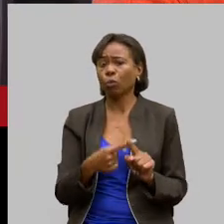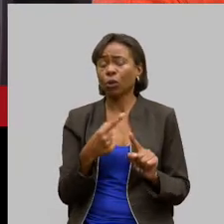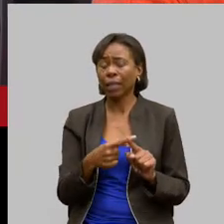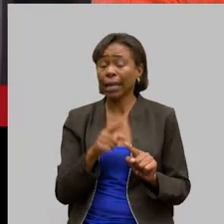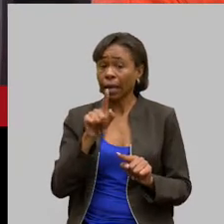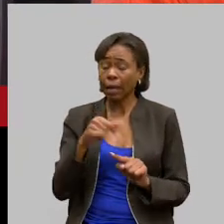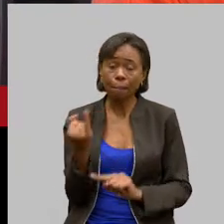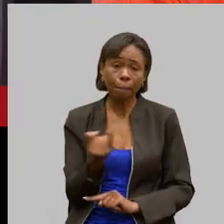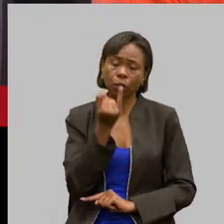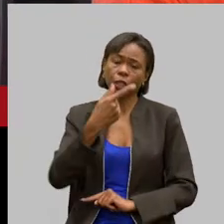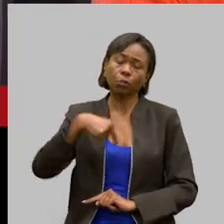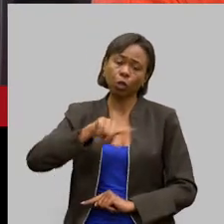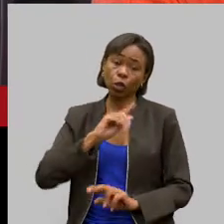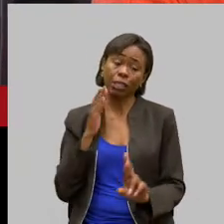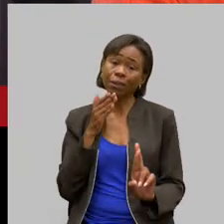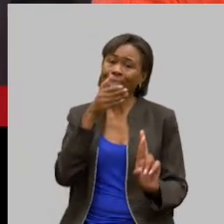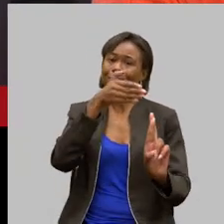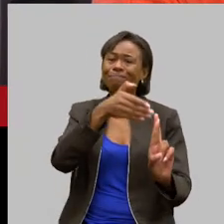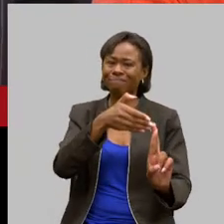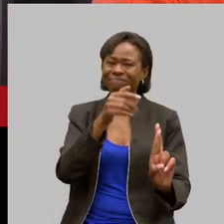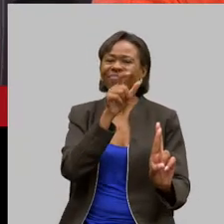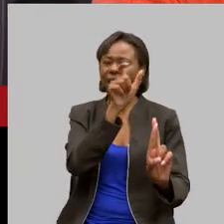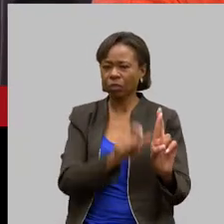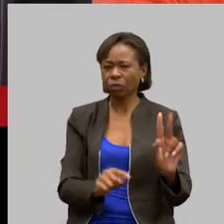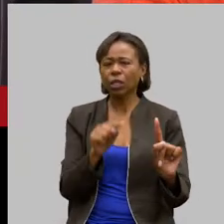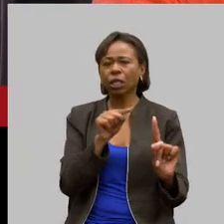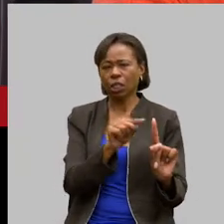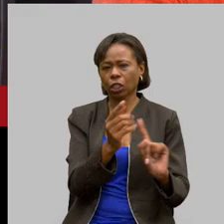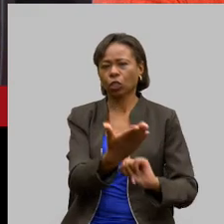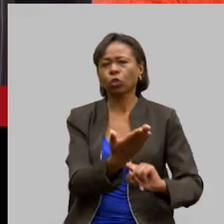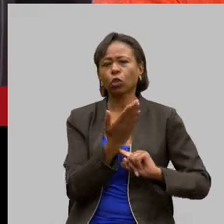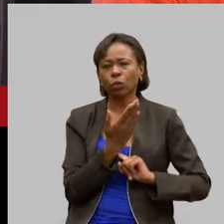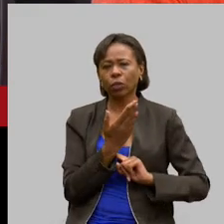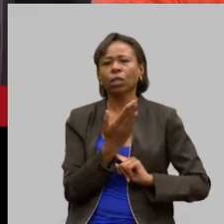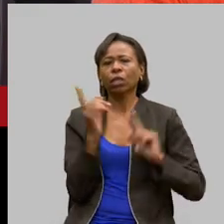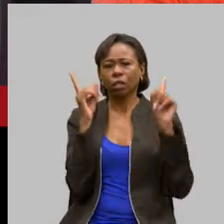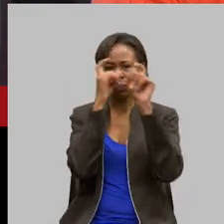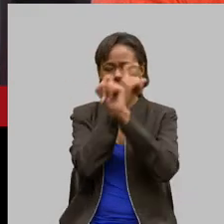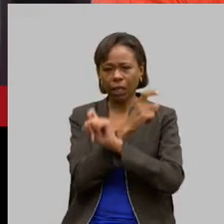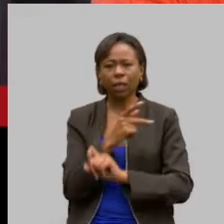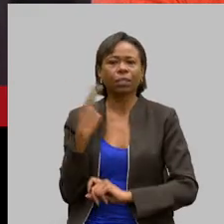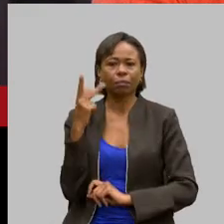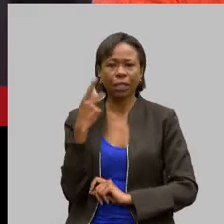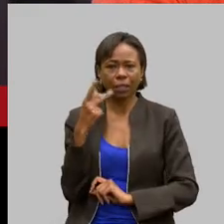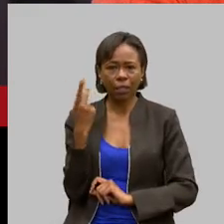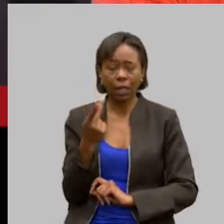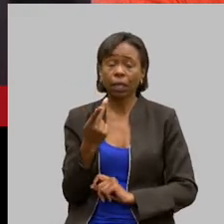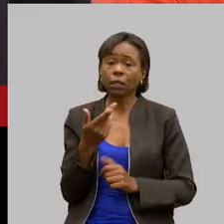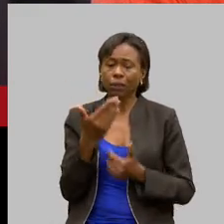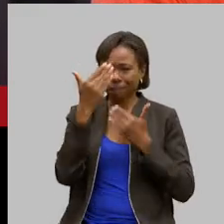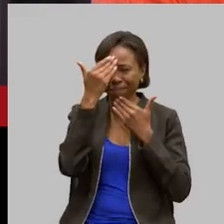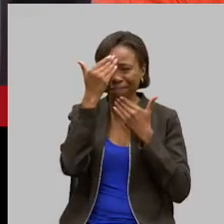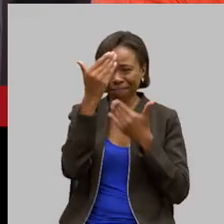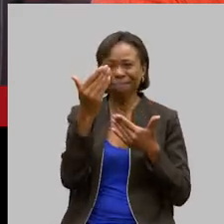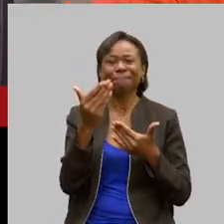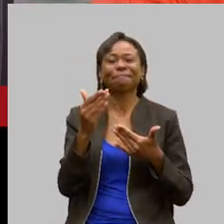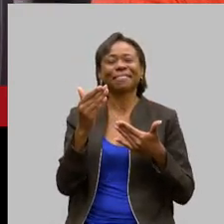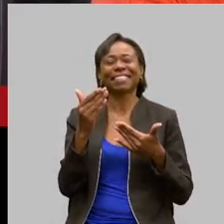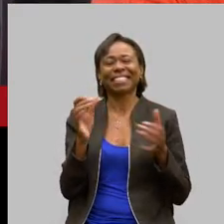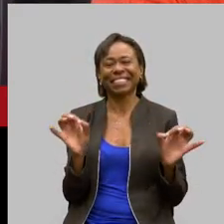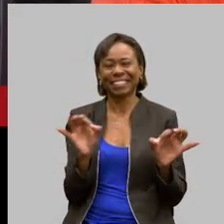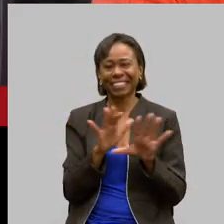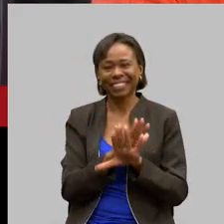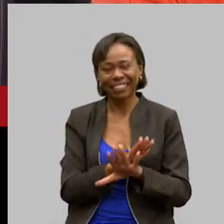aqui e um referencial que tem basil a nossa atividade aqui parlamentar muito obrigada encerro aqui mas enfim tô aqui para